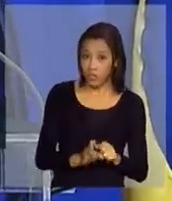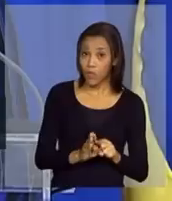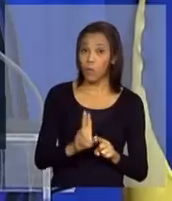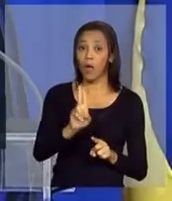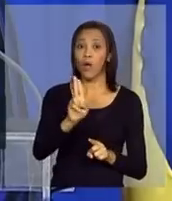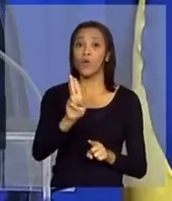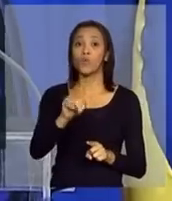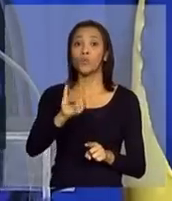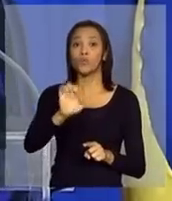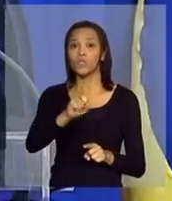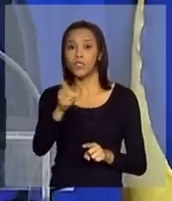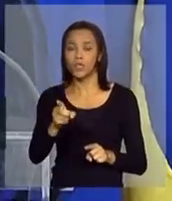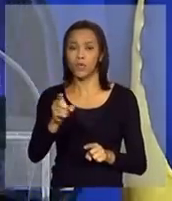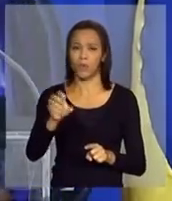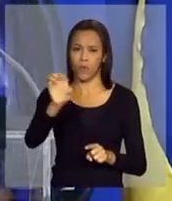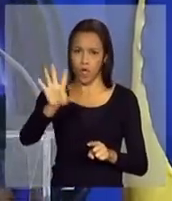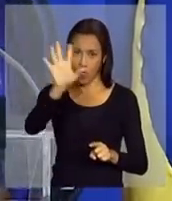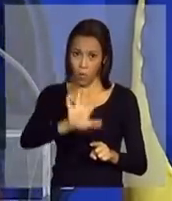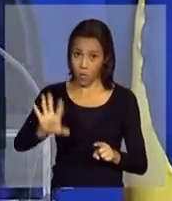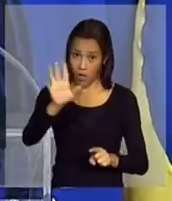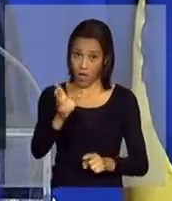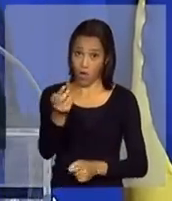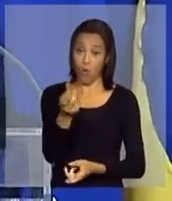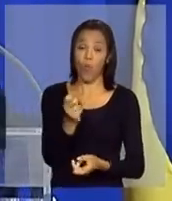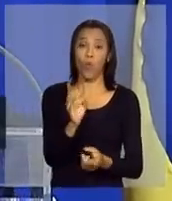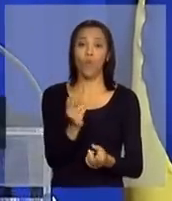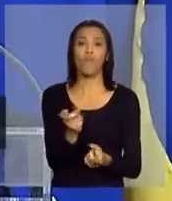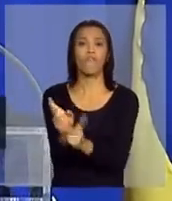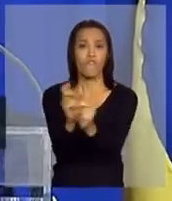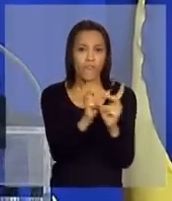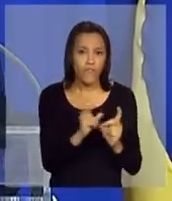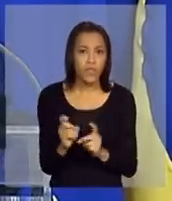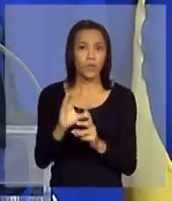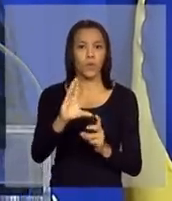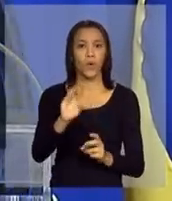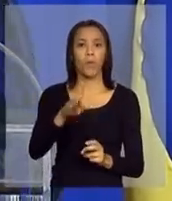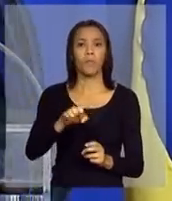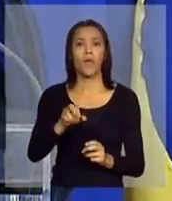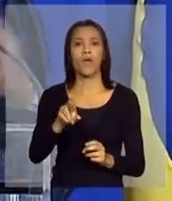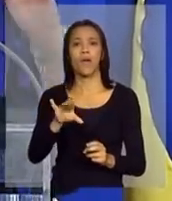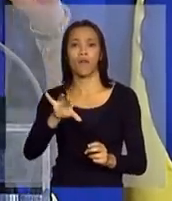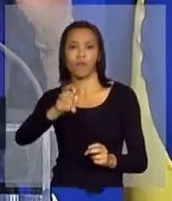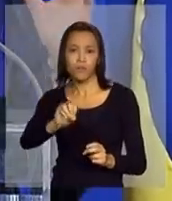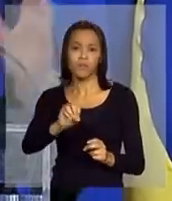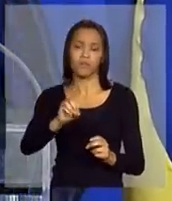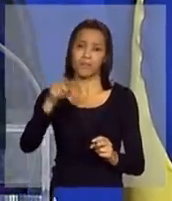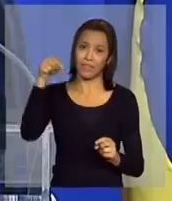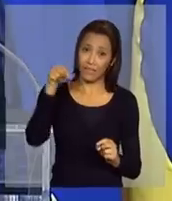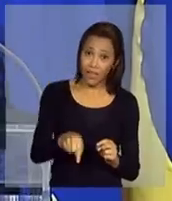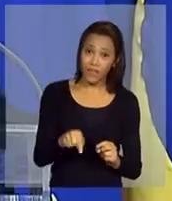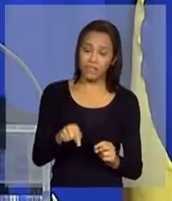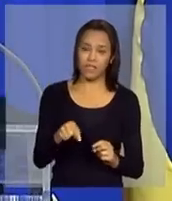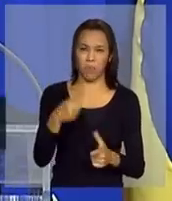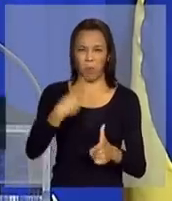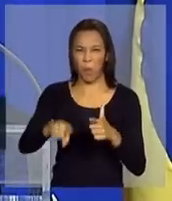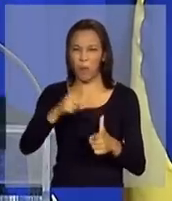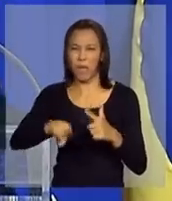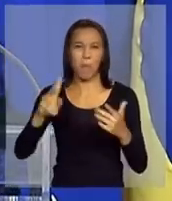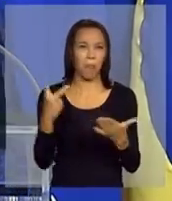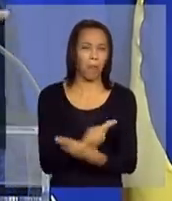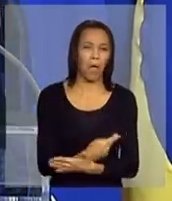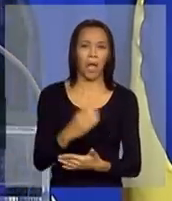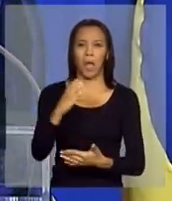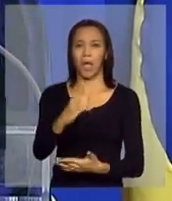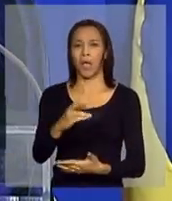O comércio do Brasil com a União Europeia, ele, mesmo nessa situação de crise internacional